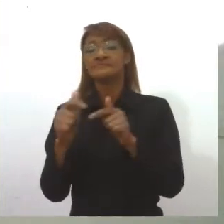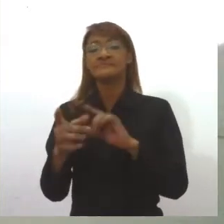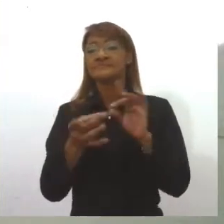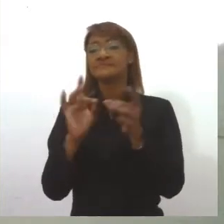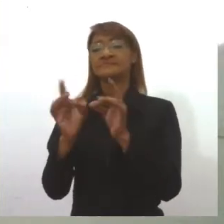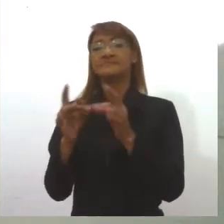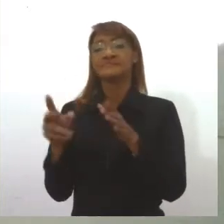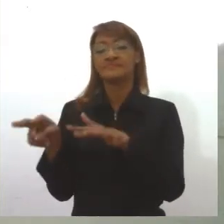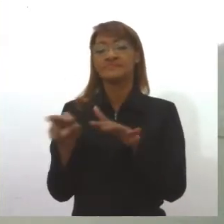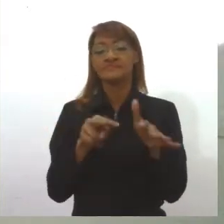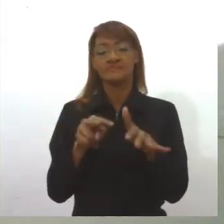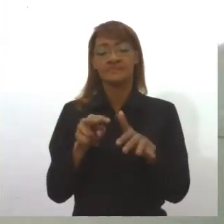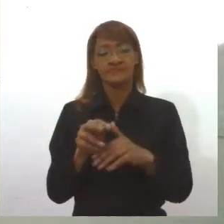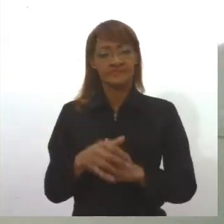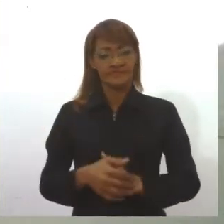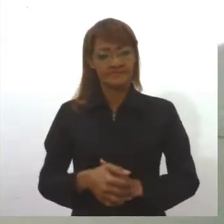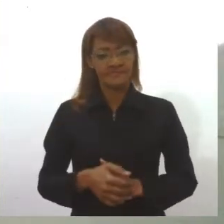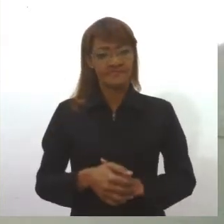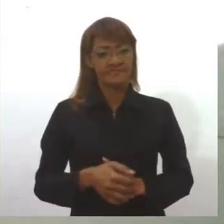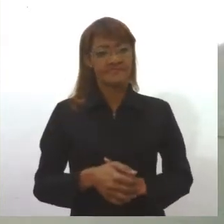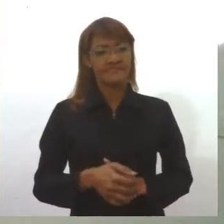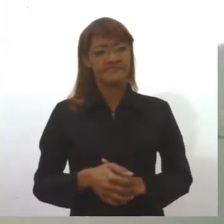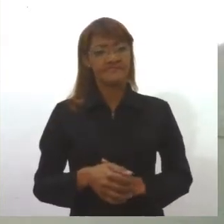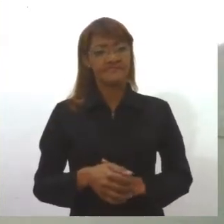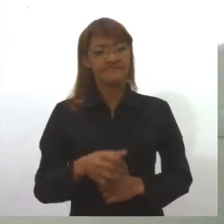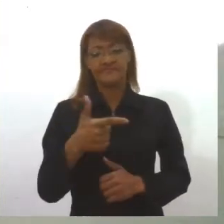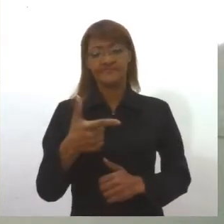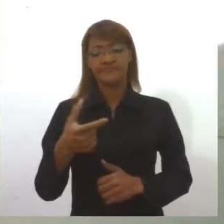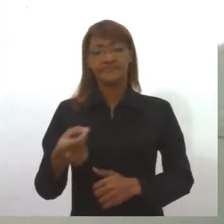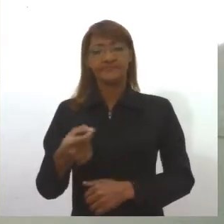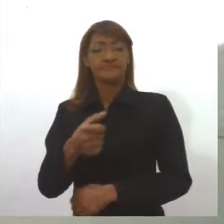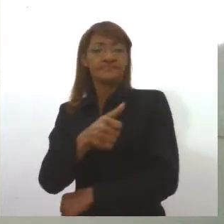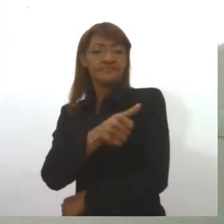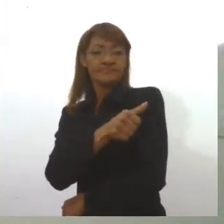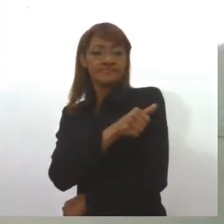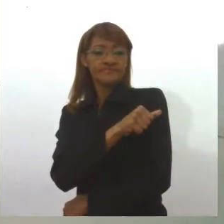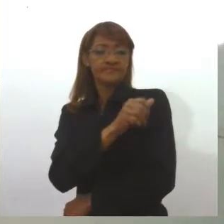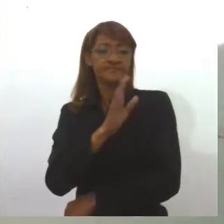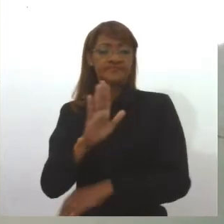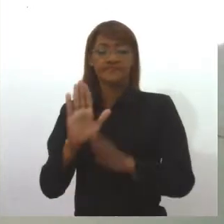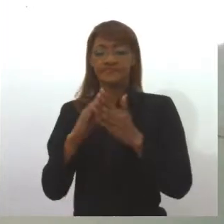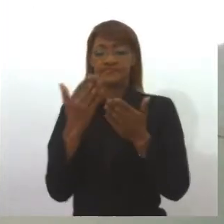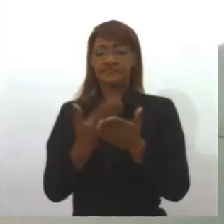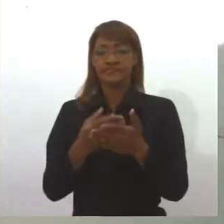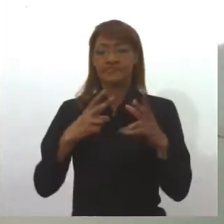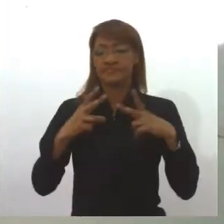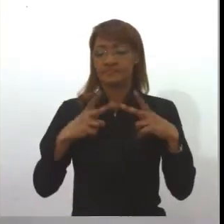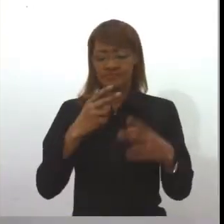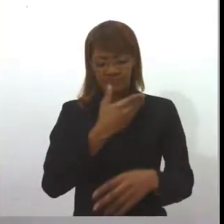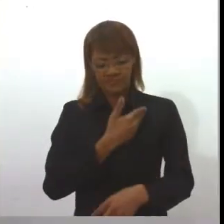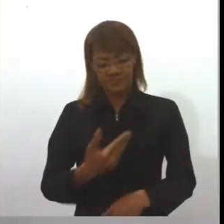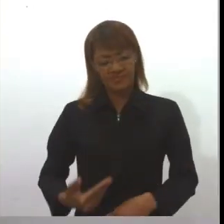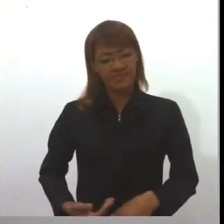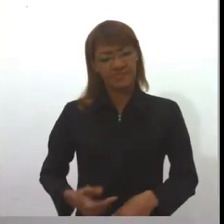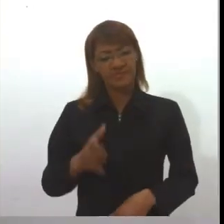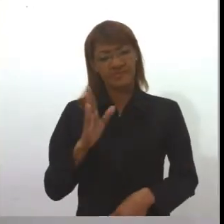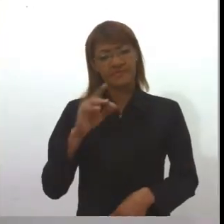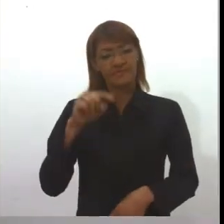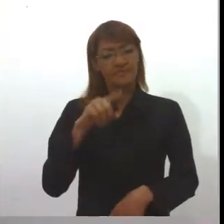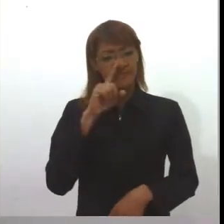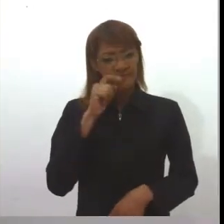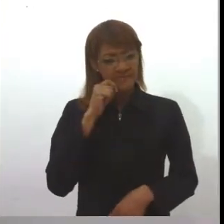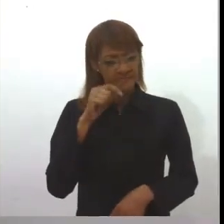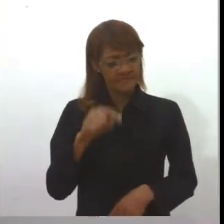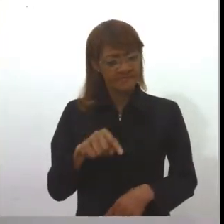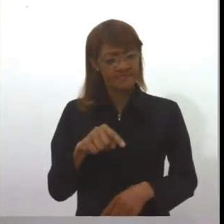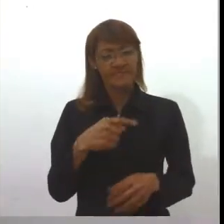semana? Então, nós temos aí 120 alunos de escolas públicas e privadas participando do evento, alunos aqui de Aracaju, alunos do